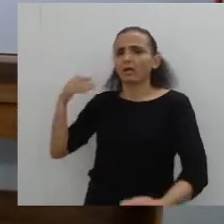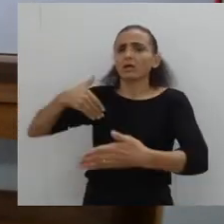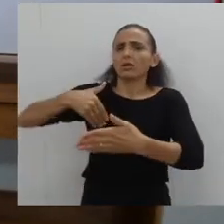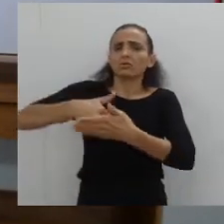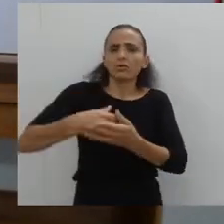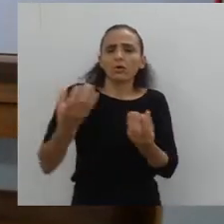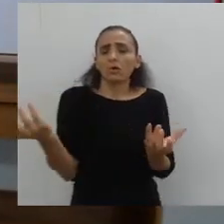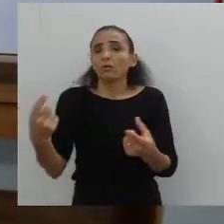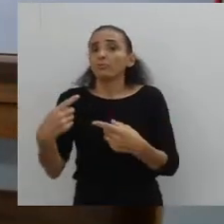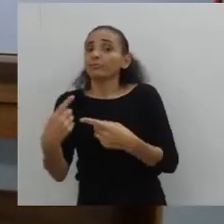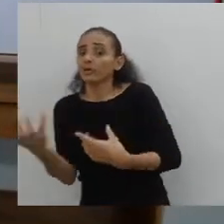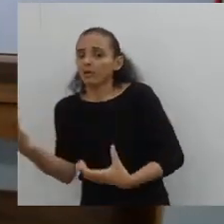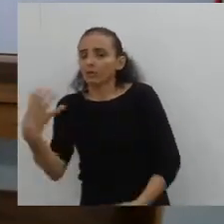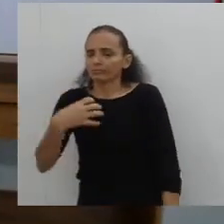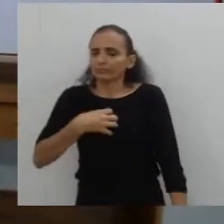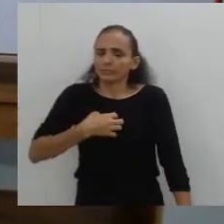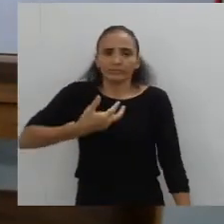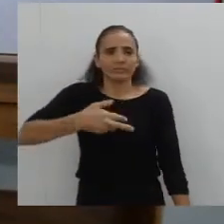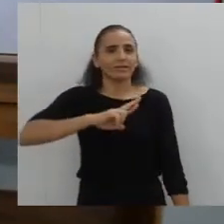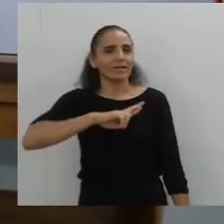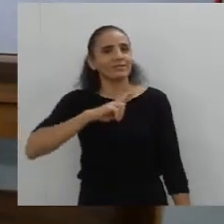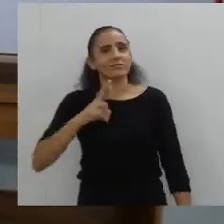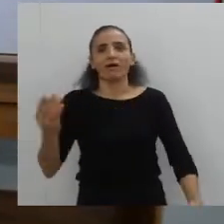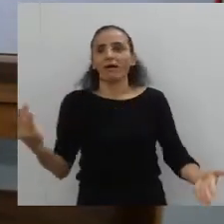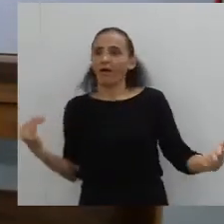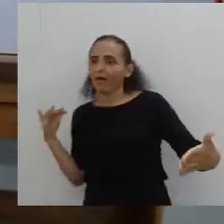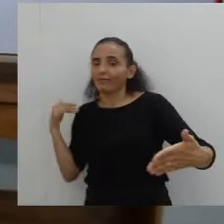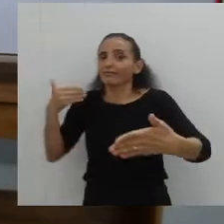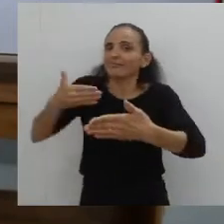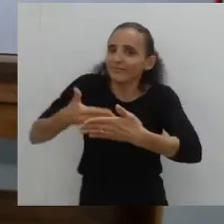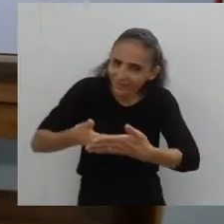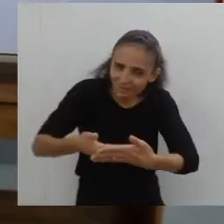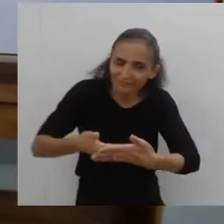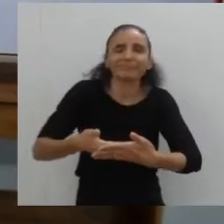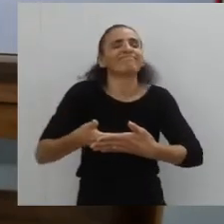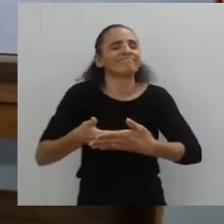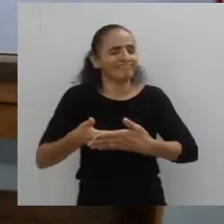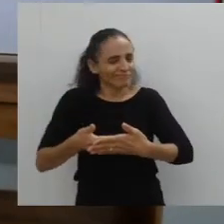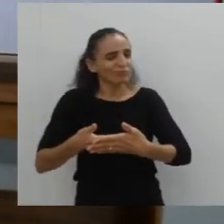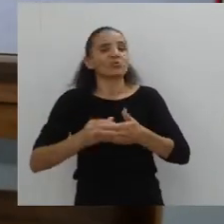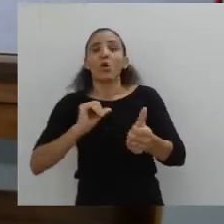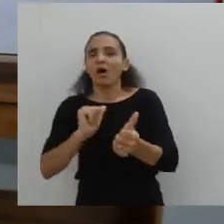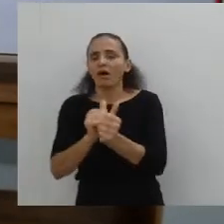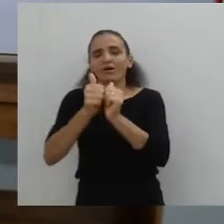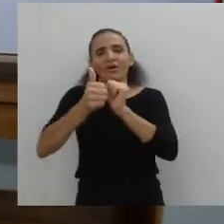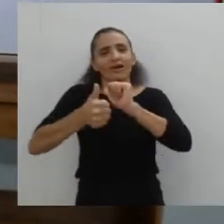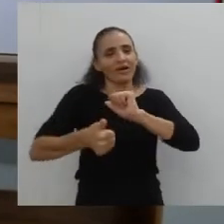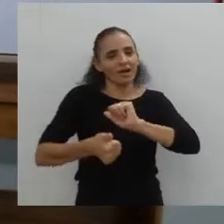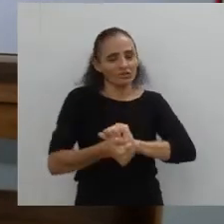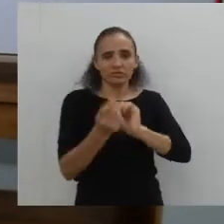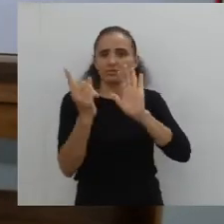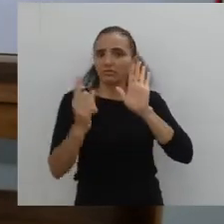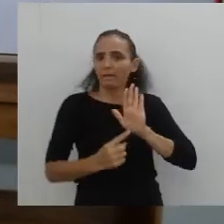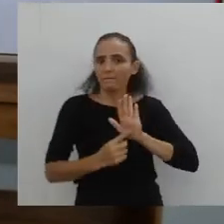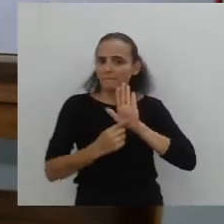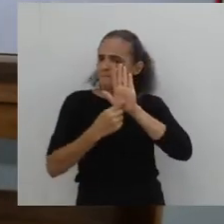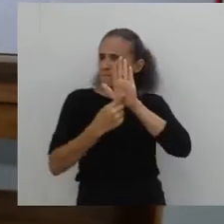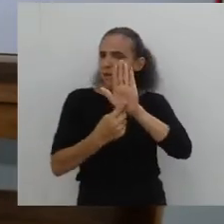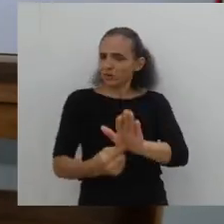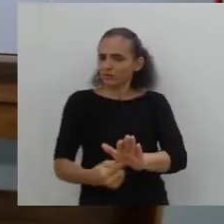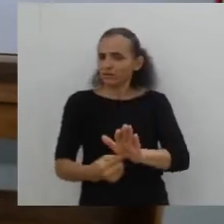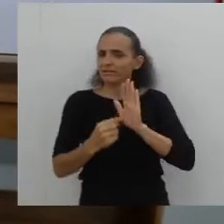por questões religiosas. E até hoje, até os nossos dias atuais, o jogo, ele representa,